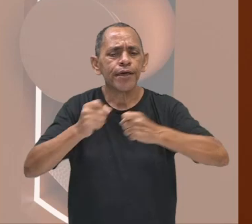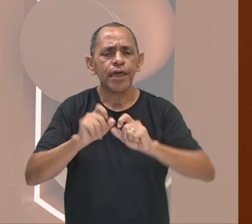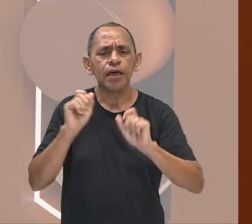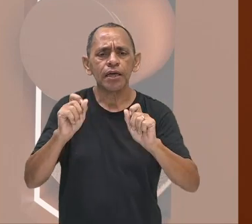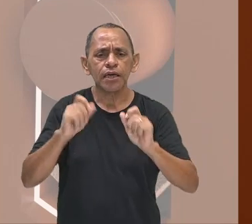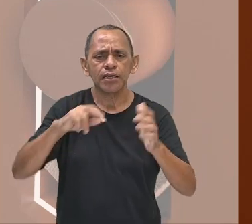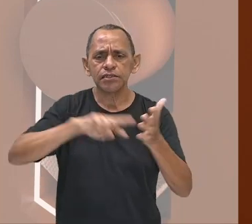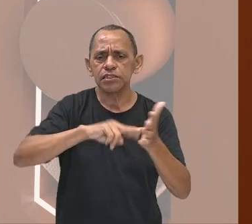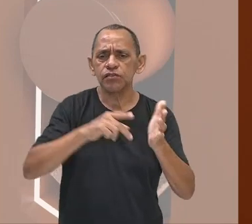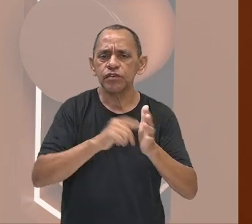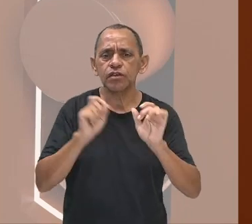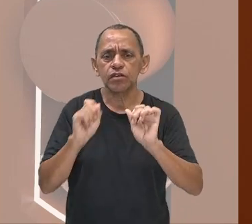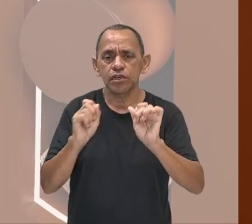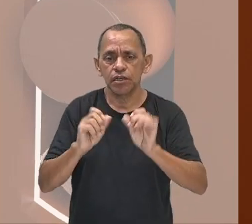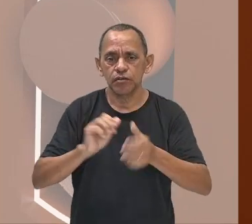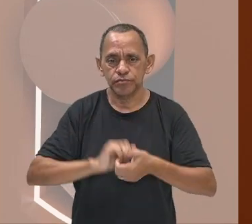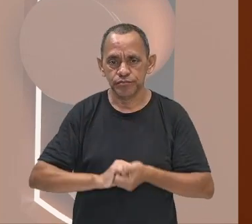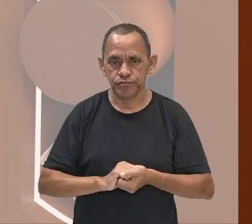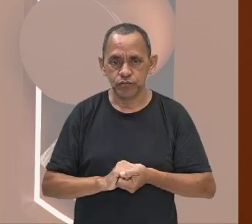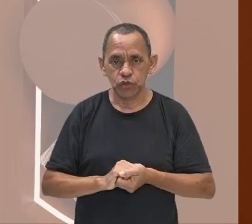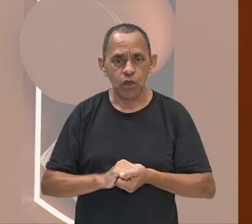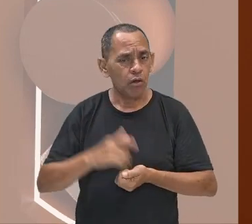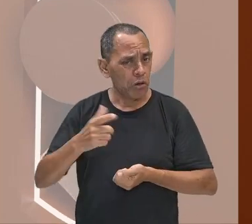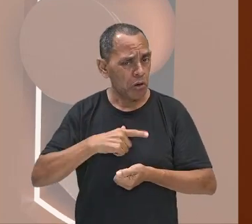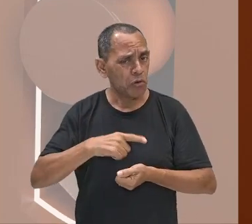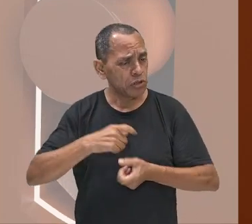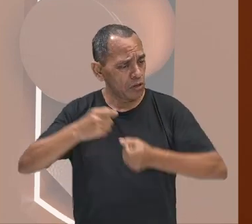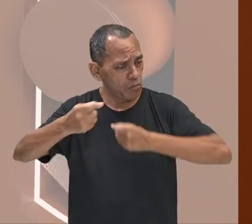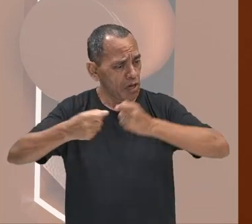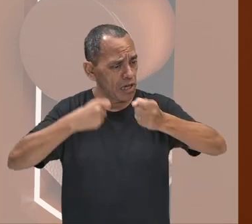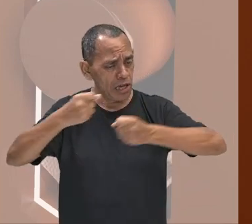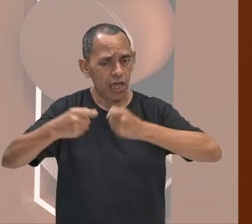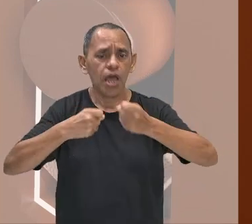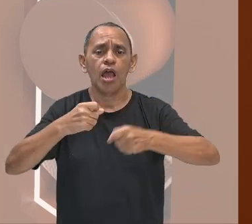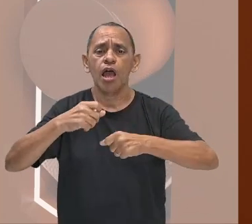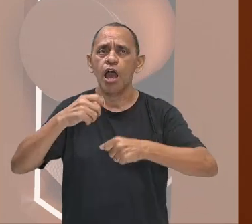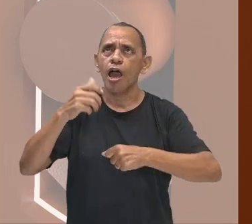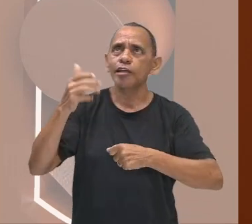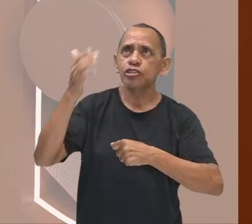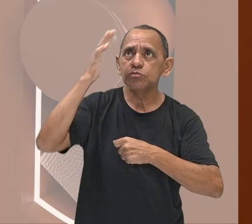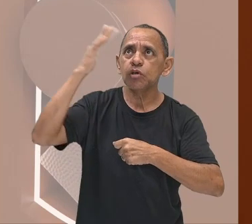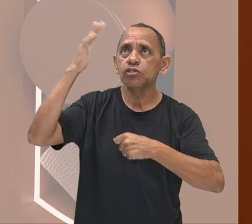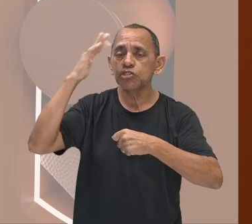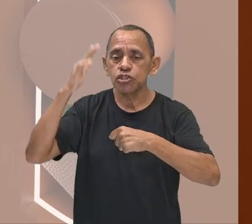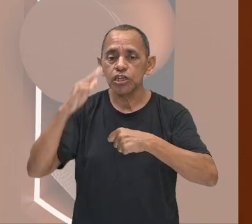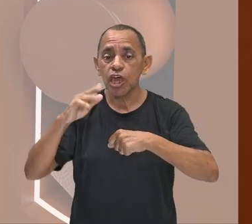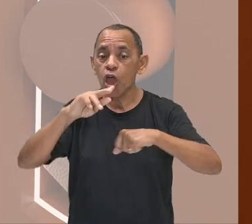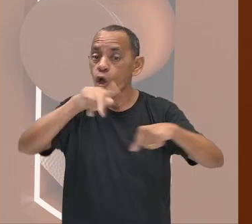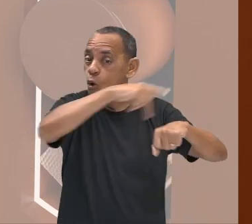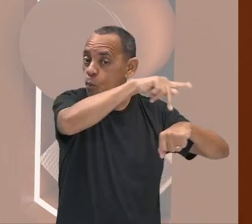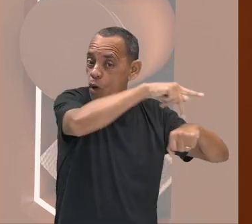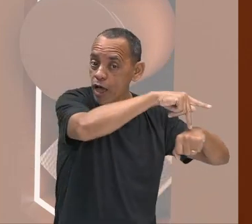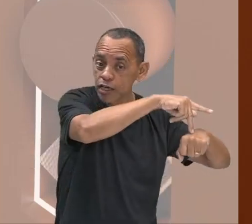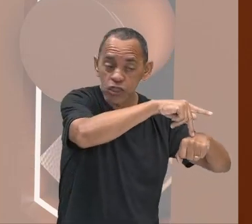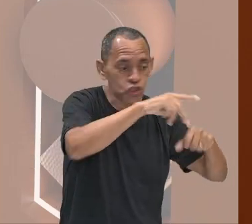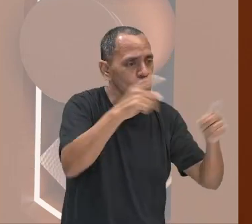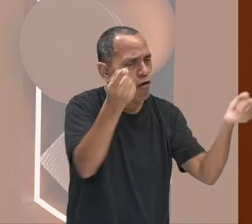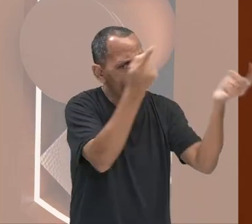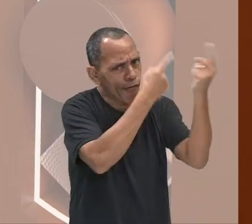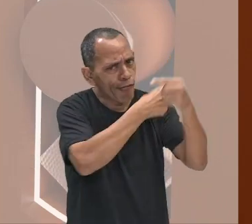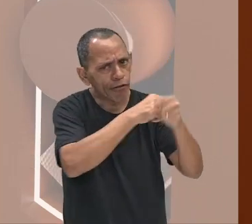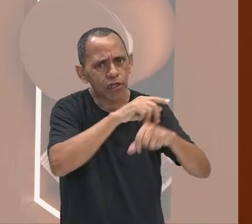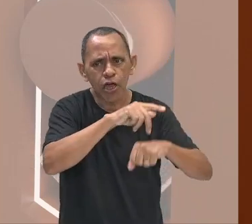Quando existe uma guerra, a gente logo imagina que é um país, uma nação, contra outra nação. Quando existe um